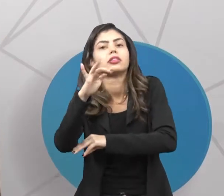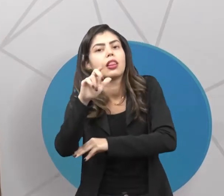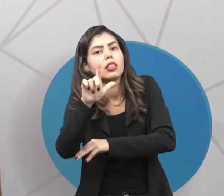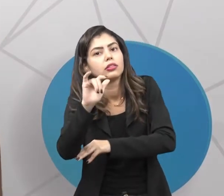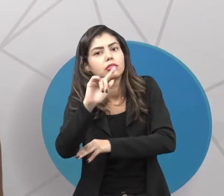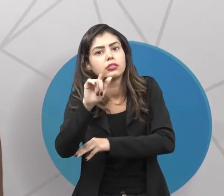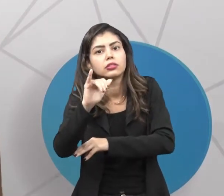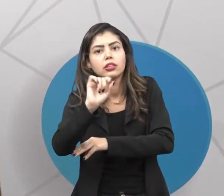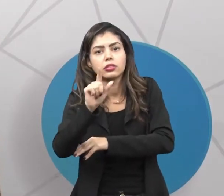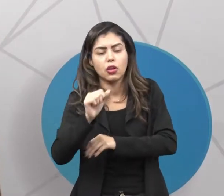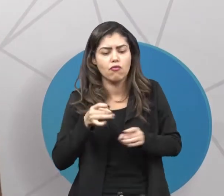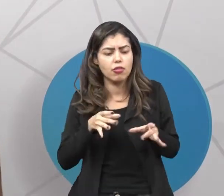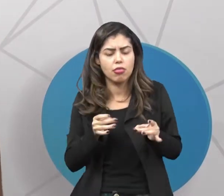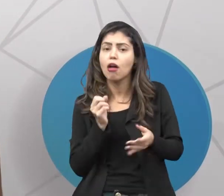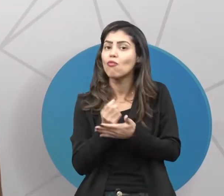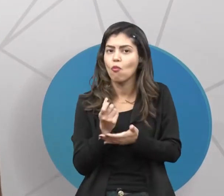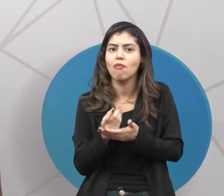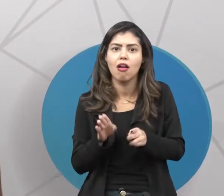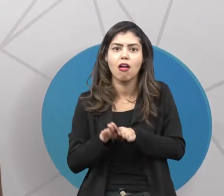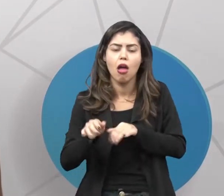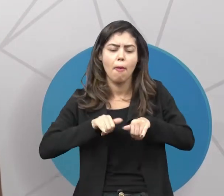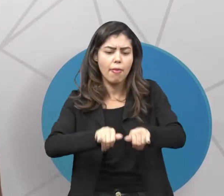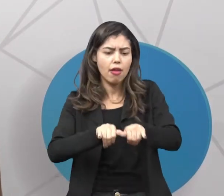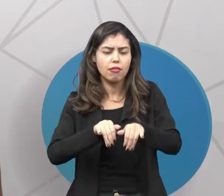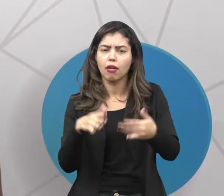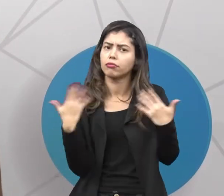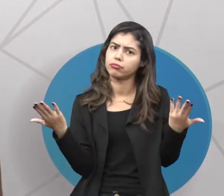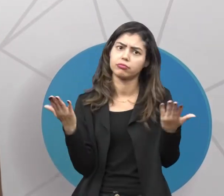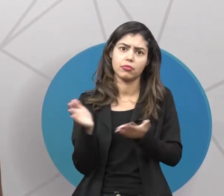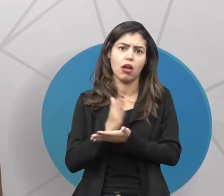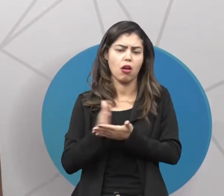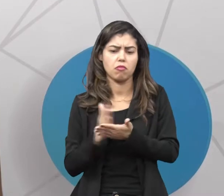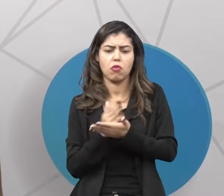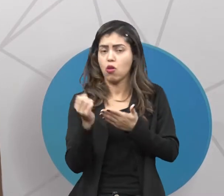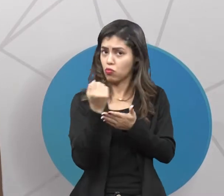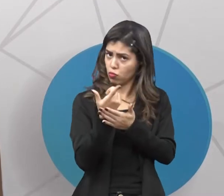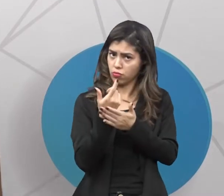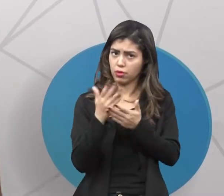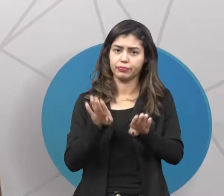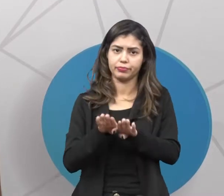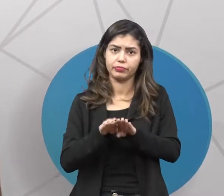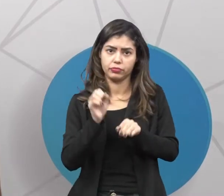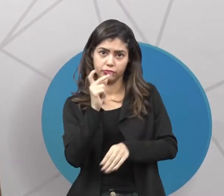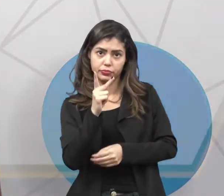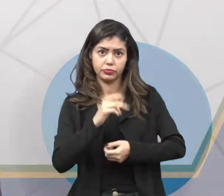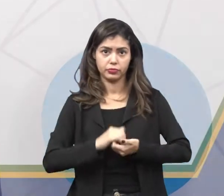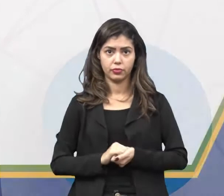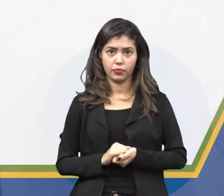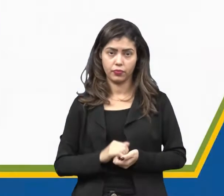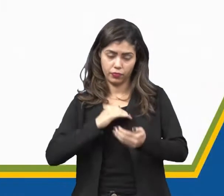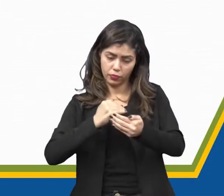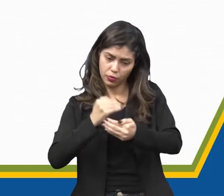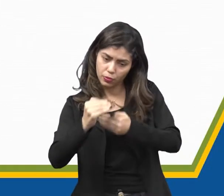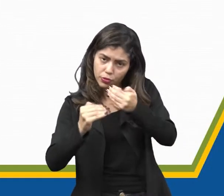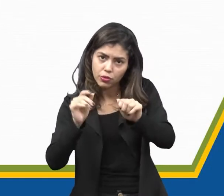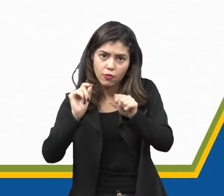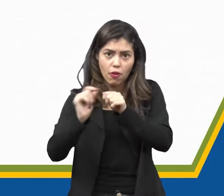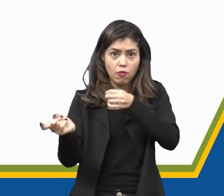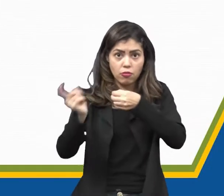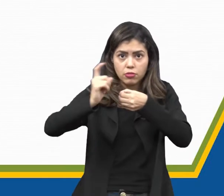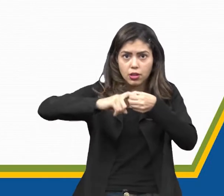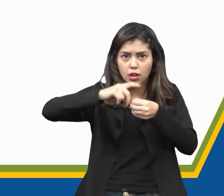lá, já no comércio, no supermercado, no açougue, a comprar esses produtos, tá? É uma produção voltada